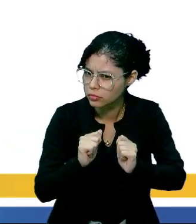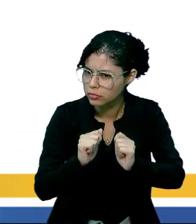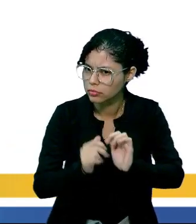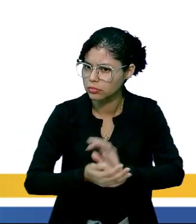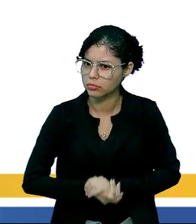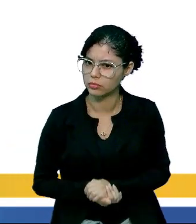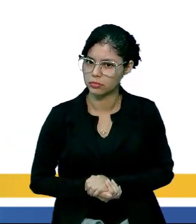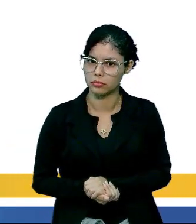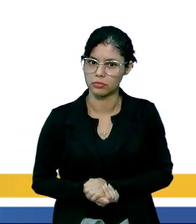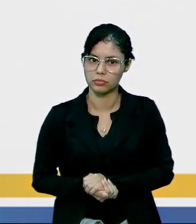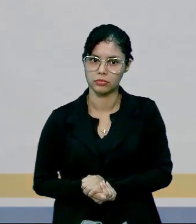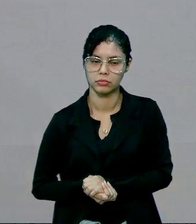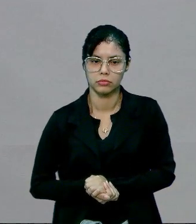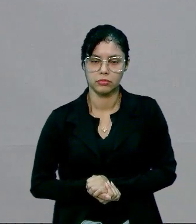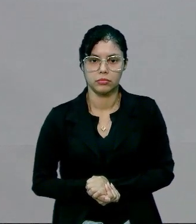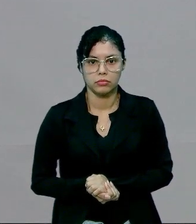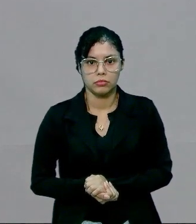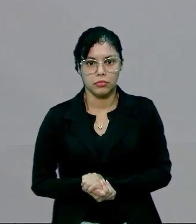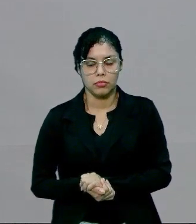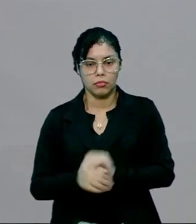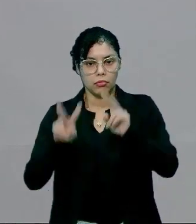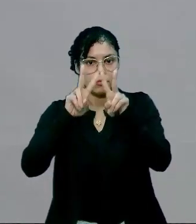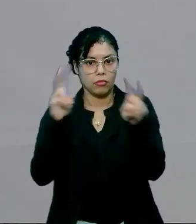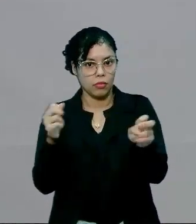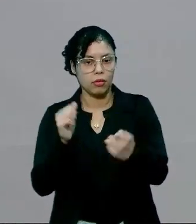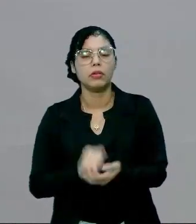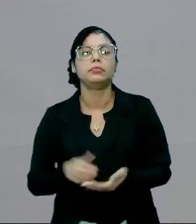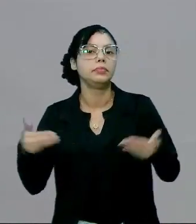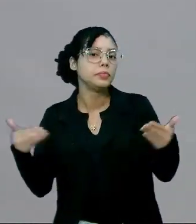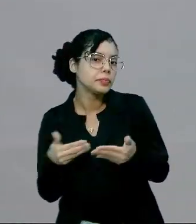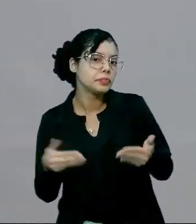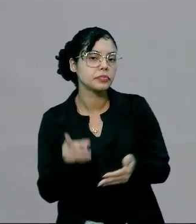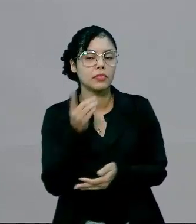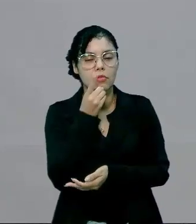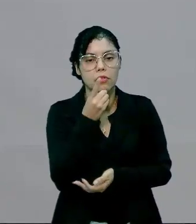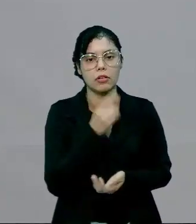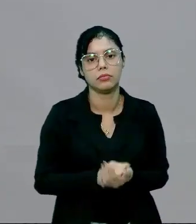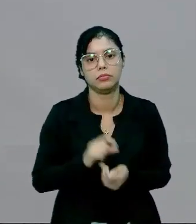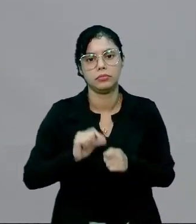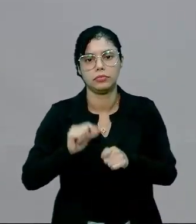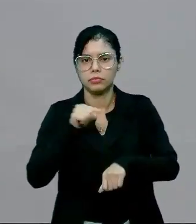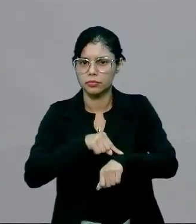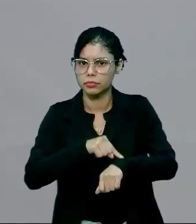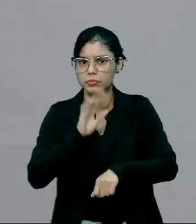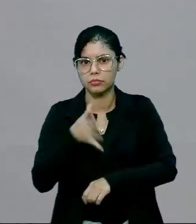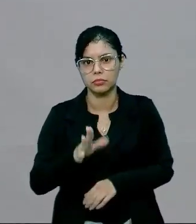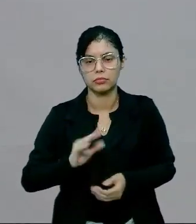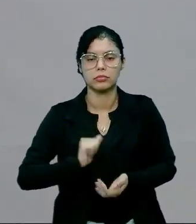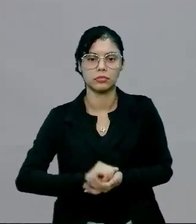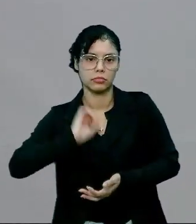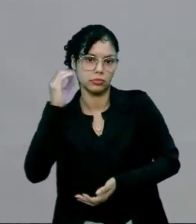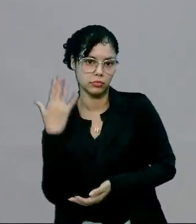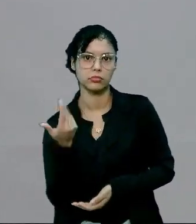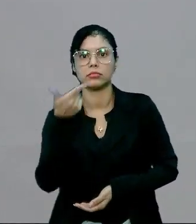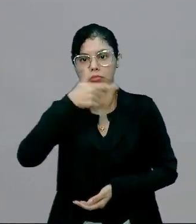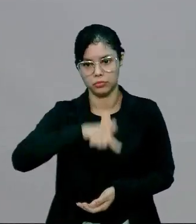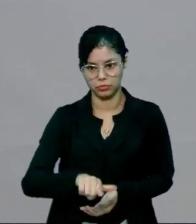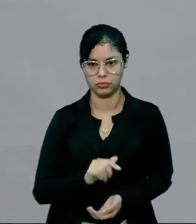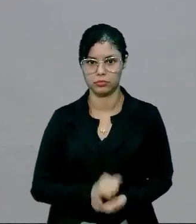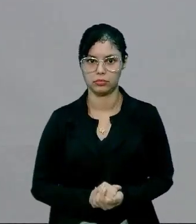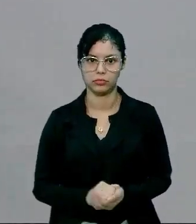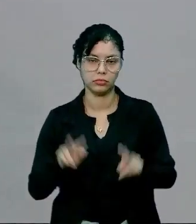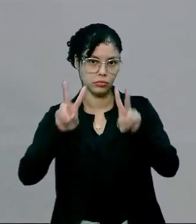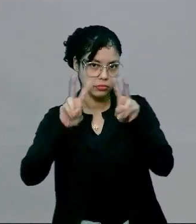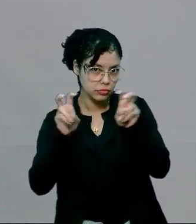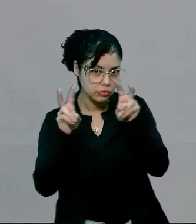O internauta pode tudo? Esse é um tema super atual, né? faz um tempinho que ele não cai, ele pode se repetir, não